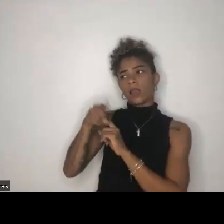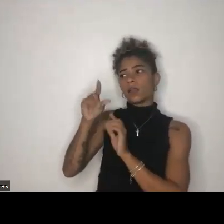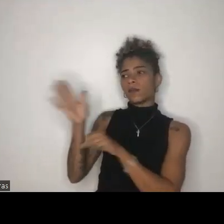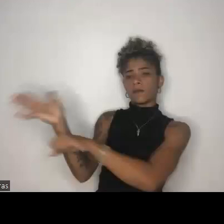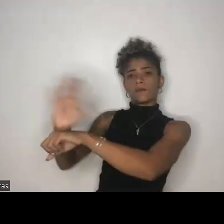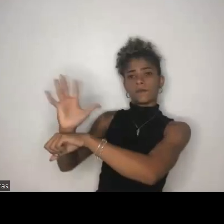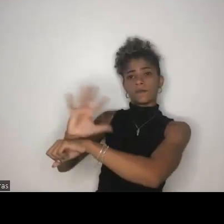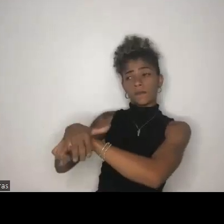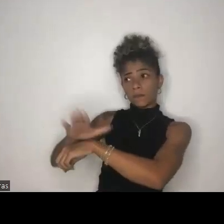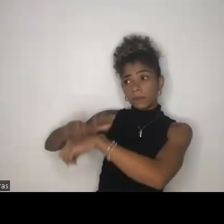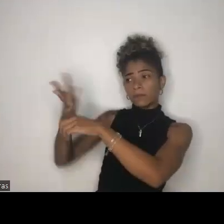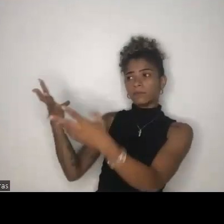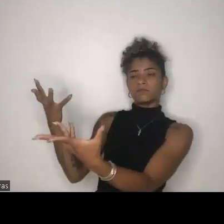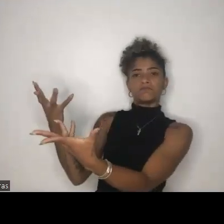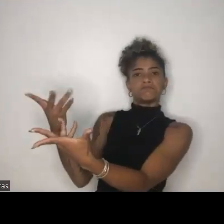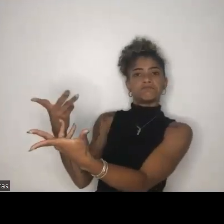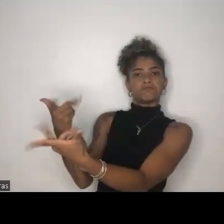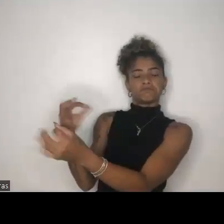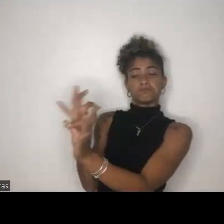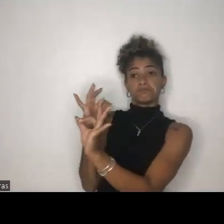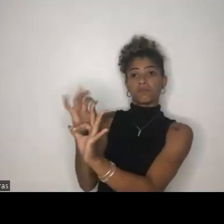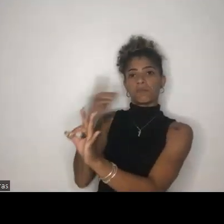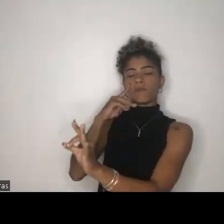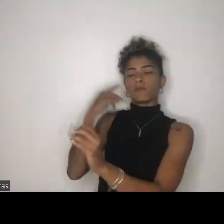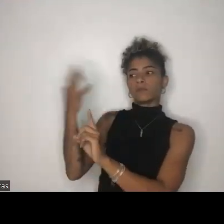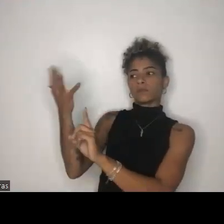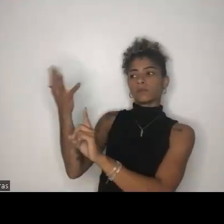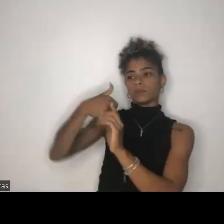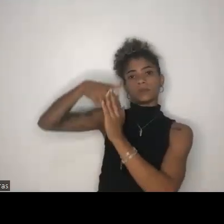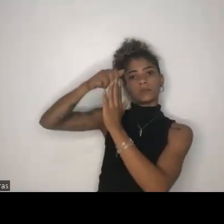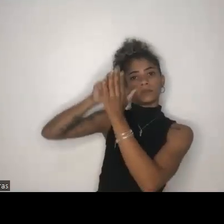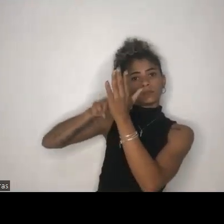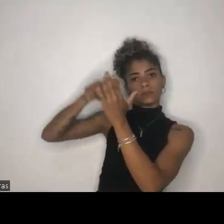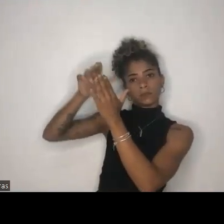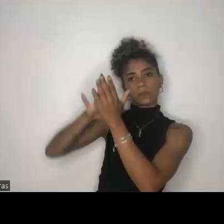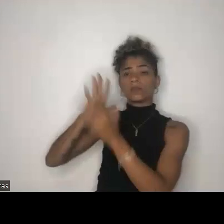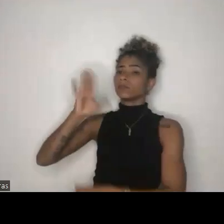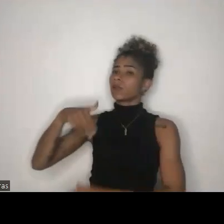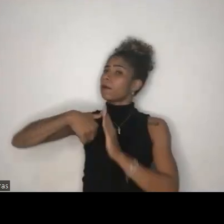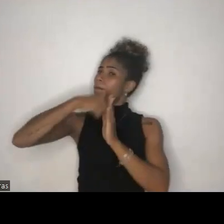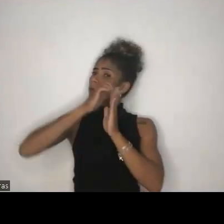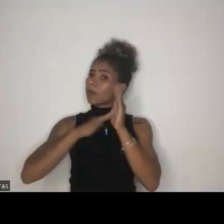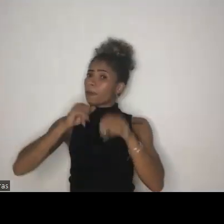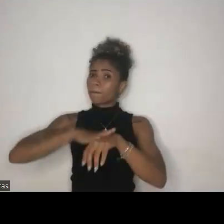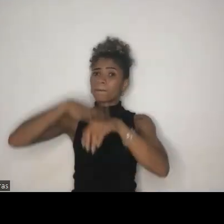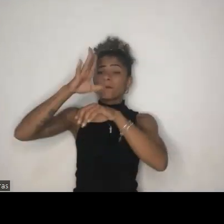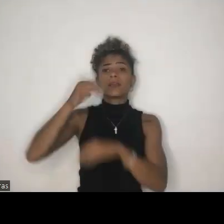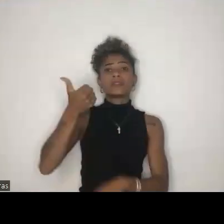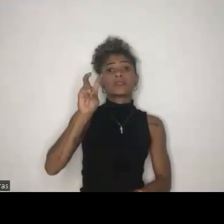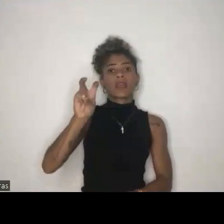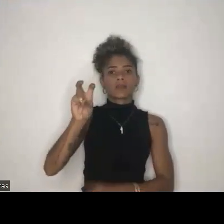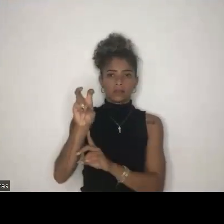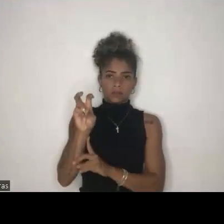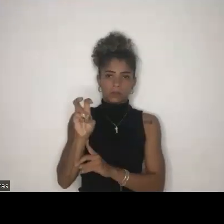mágica né dos Artistas deitados no telão a gente Pô eu já pintei mais de 15 telões para